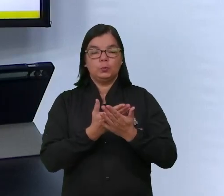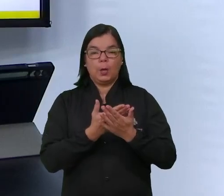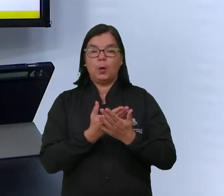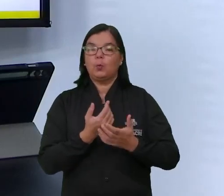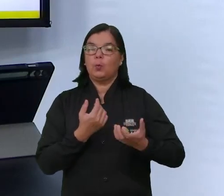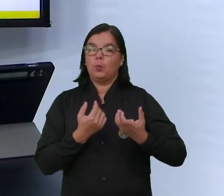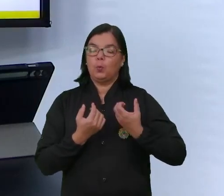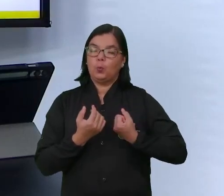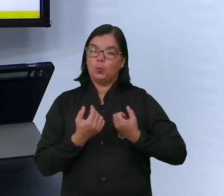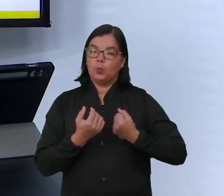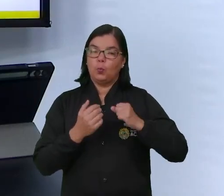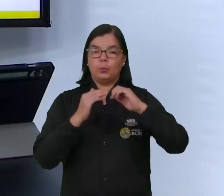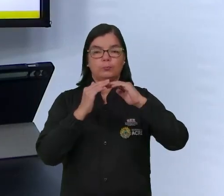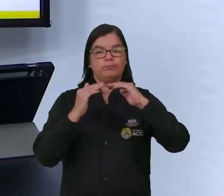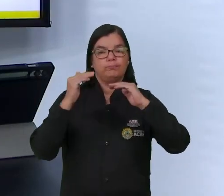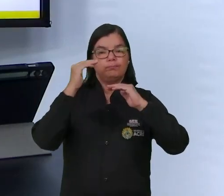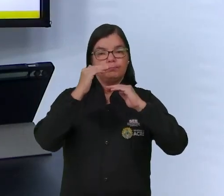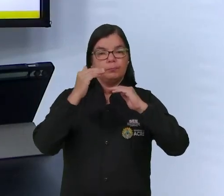complicado.